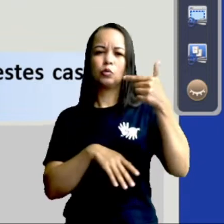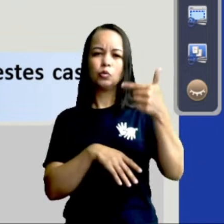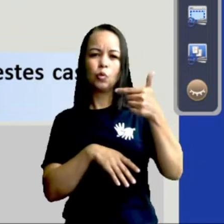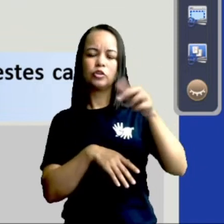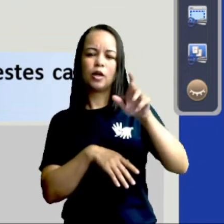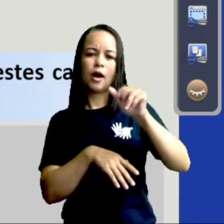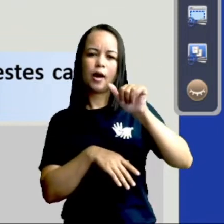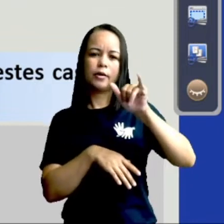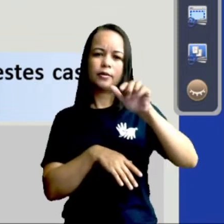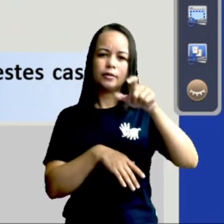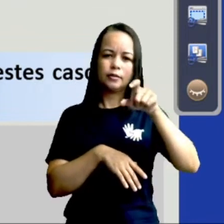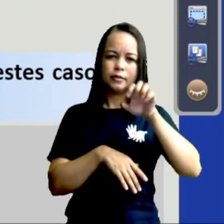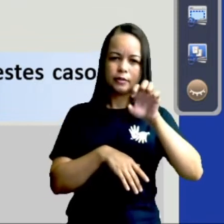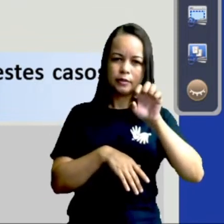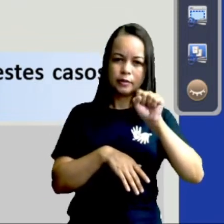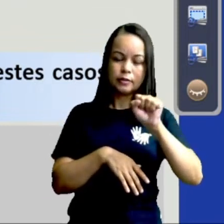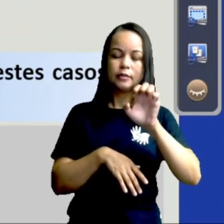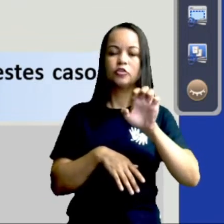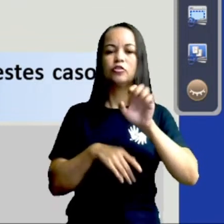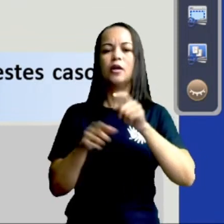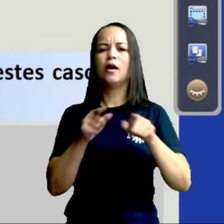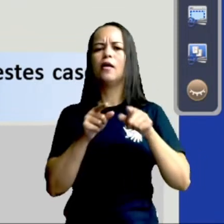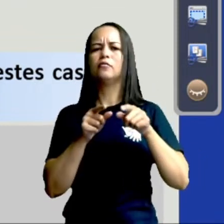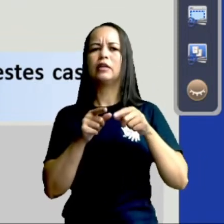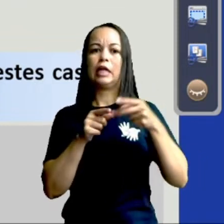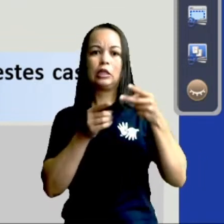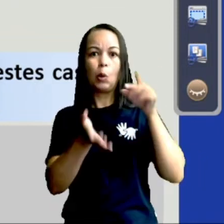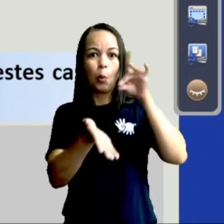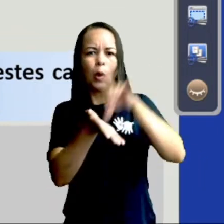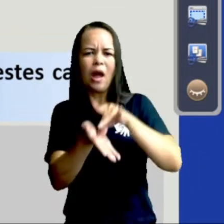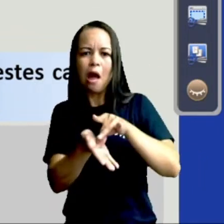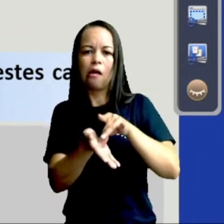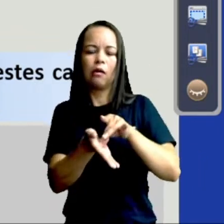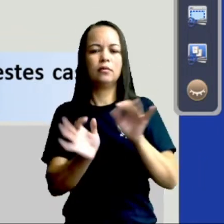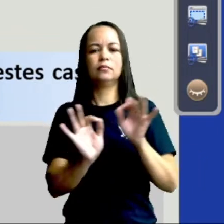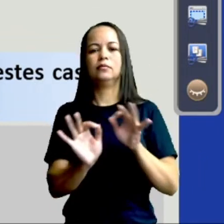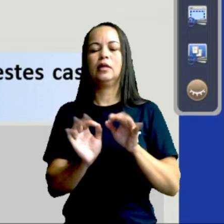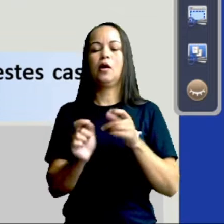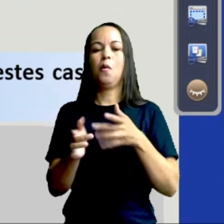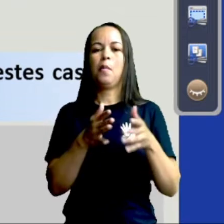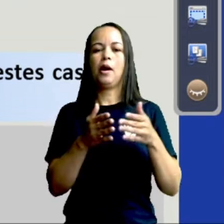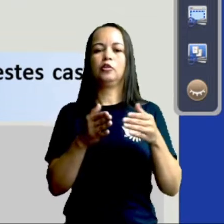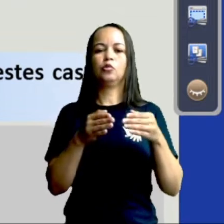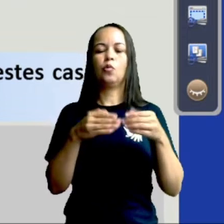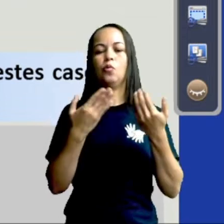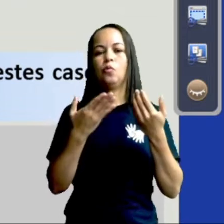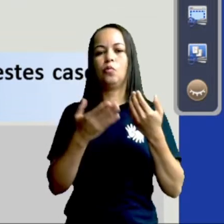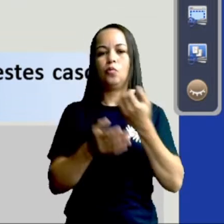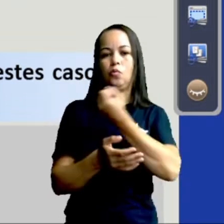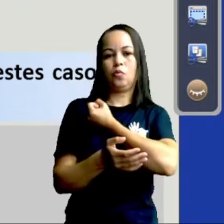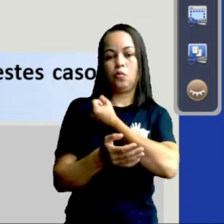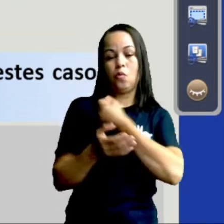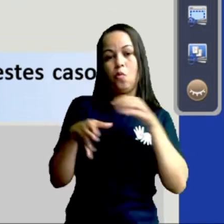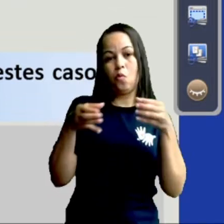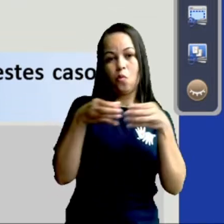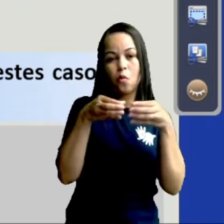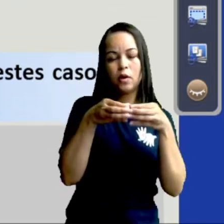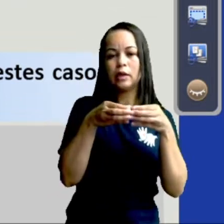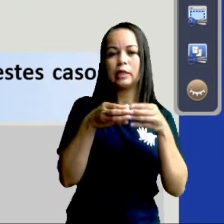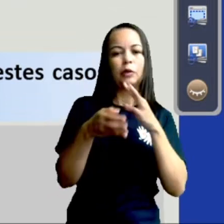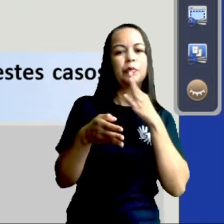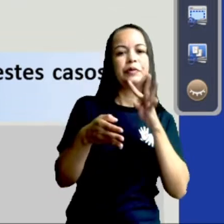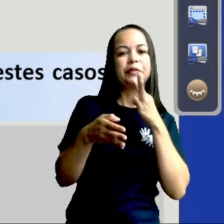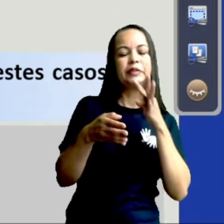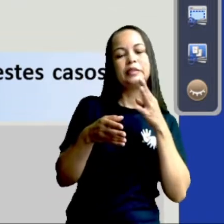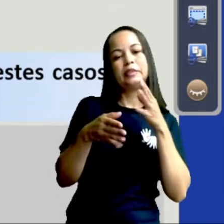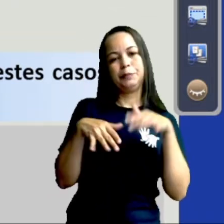que vai ter 2 raízes reais sempre, tá? Tem raízes, mas em um conjunto numérico desconhecido de